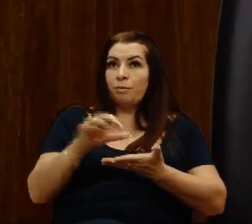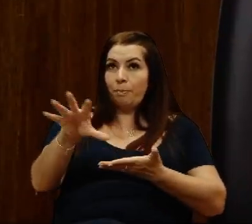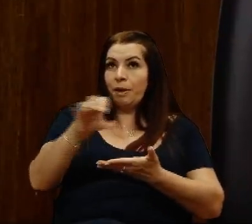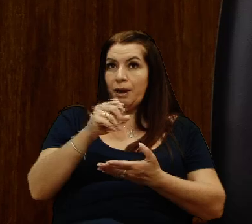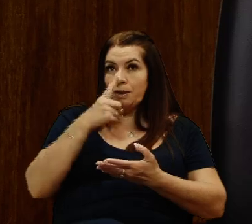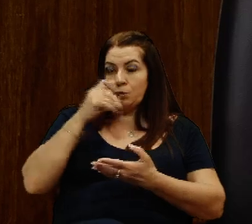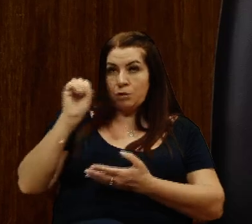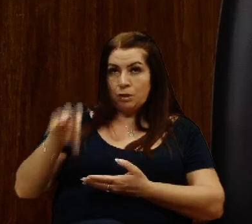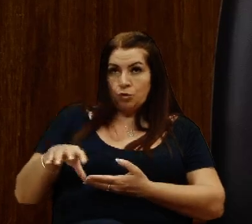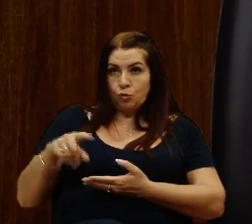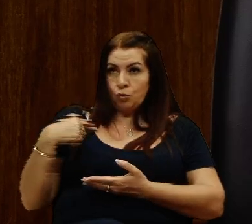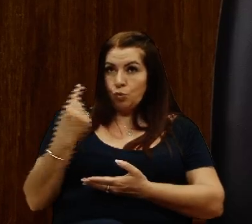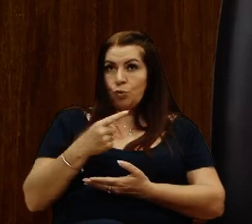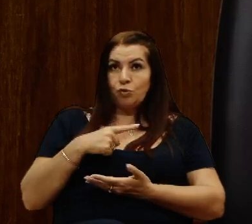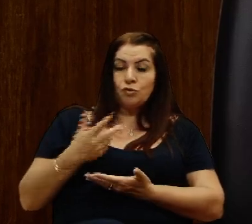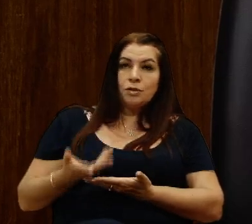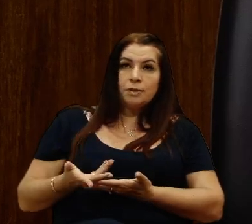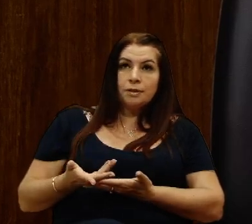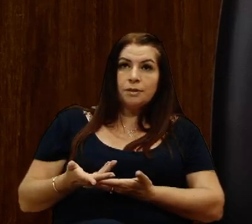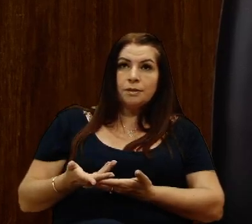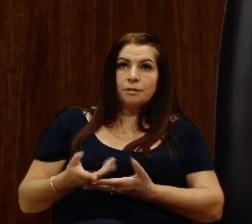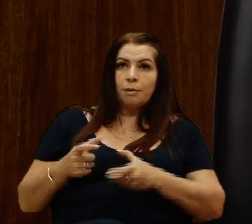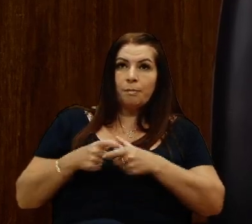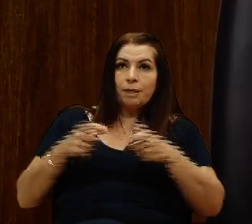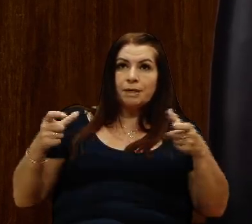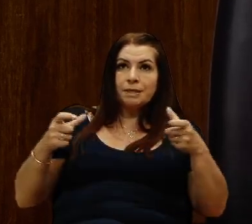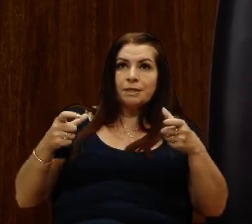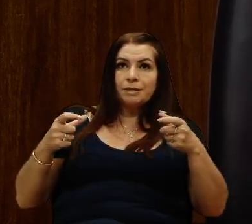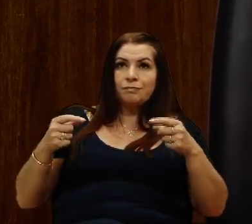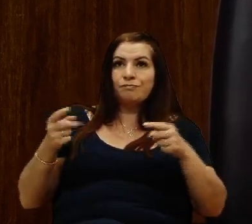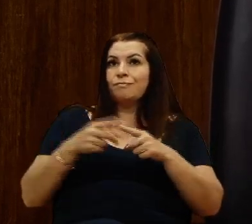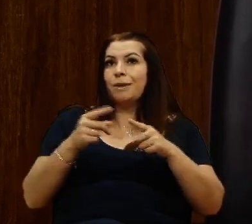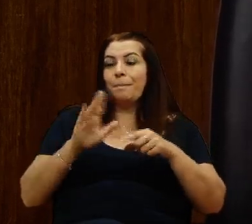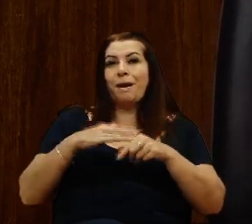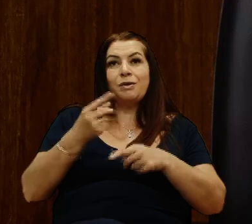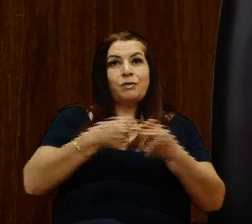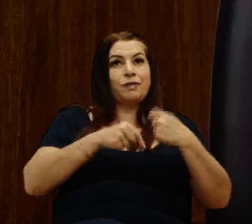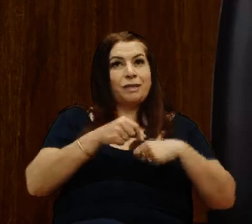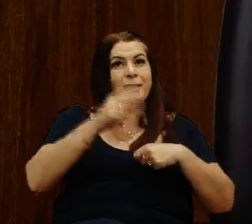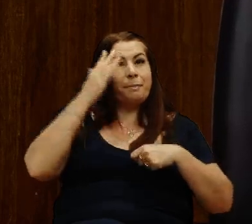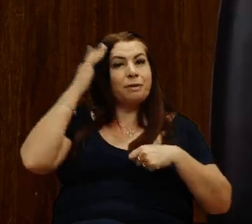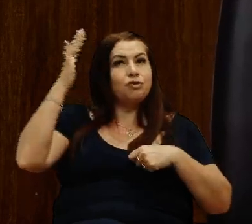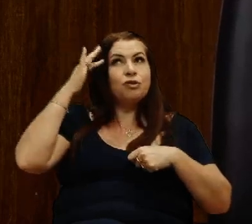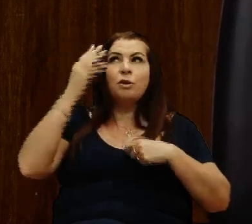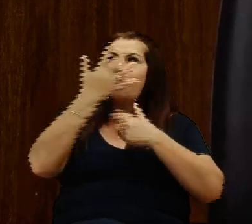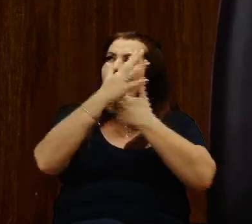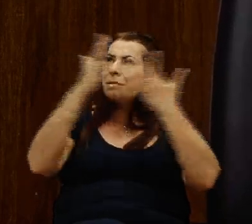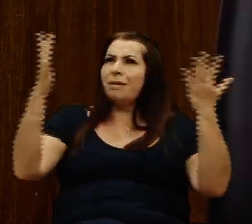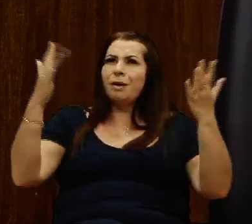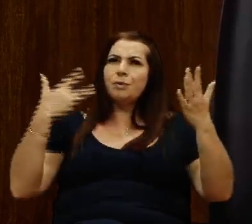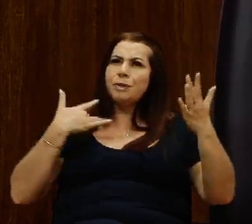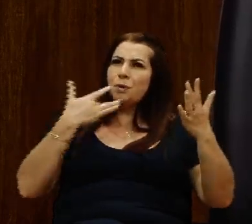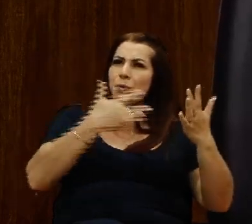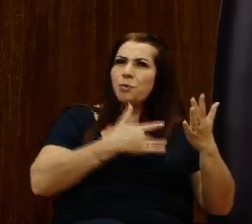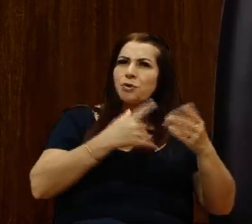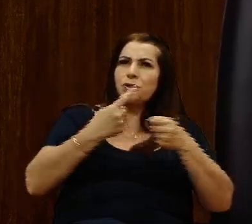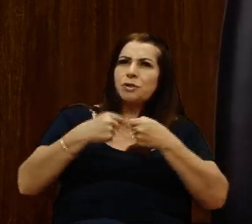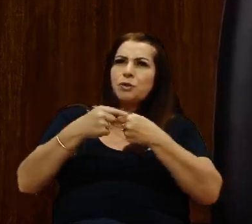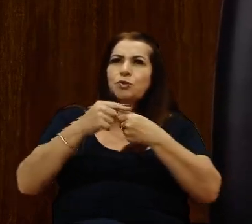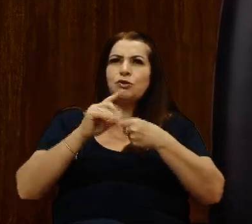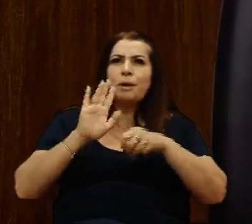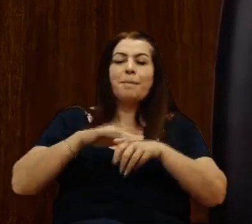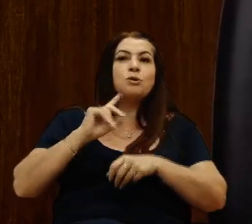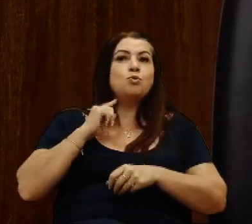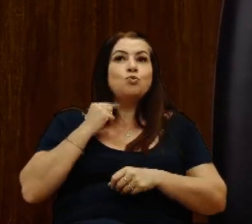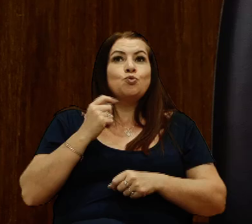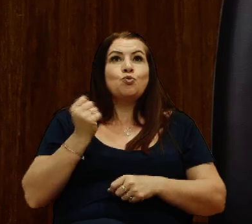nós teríamos uma ampliação de um passivo que é muito mais que financeiro. O senhor imagina a questão ambiental, a questão de saúde, a questão da cidade mais suja do que já está.